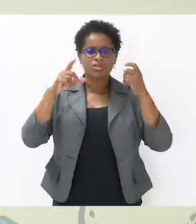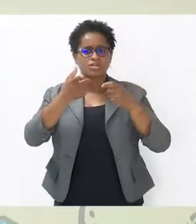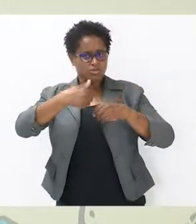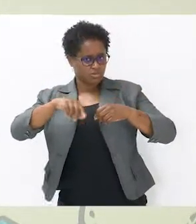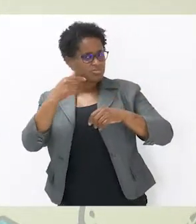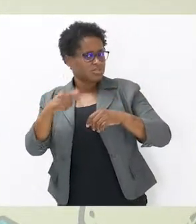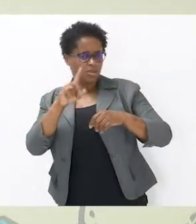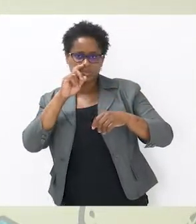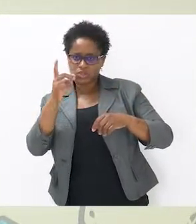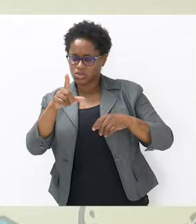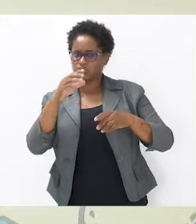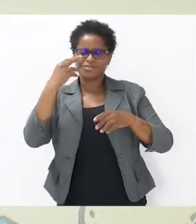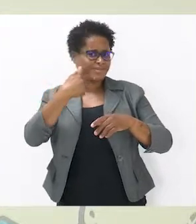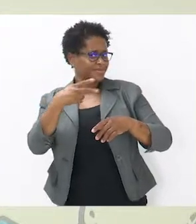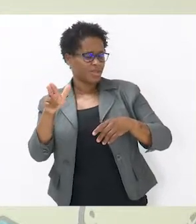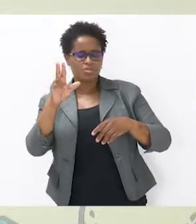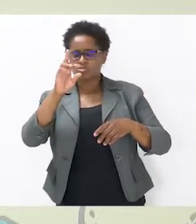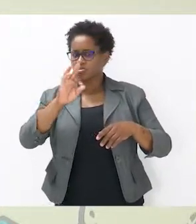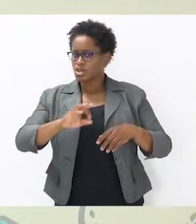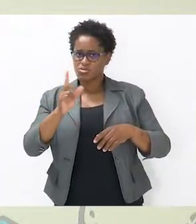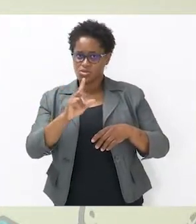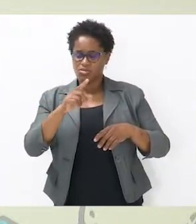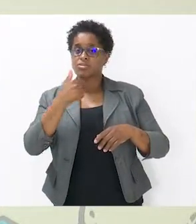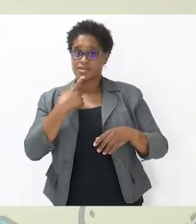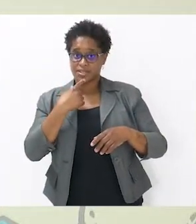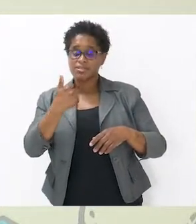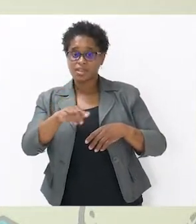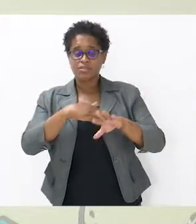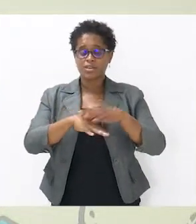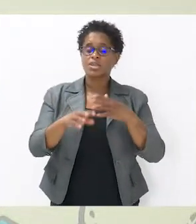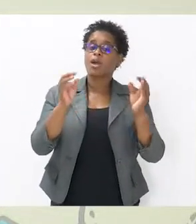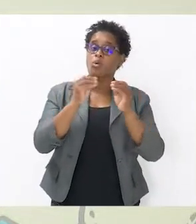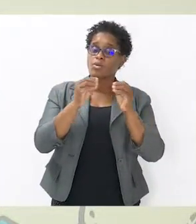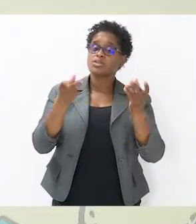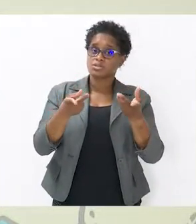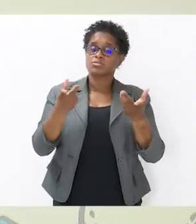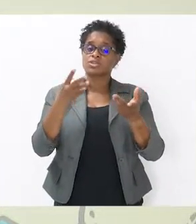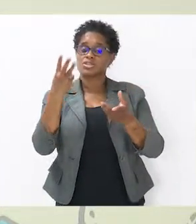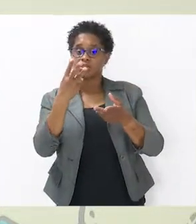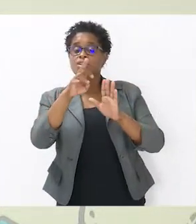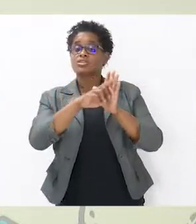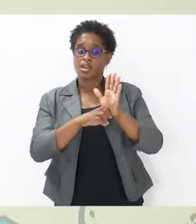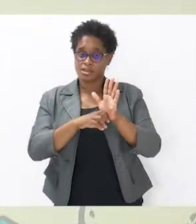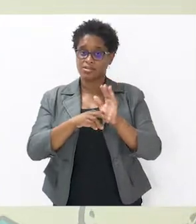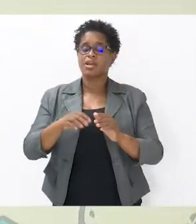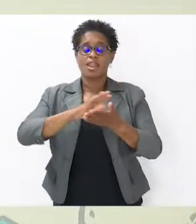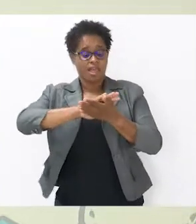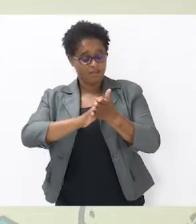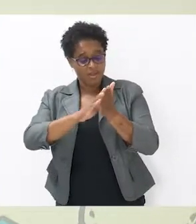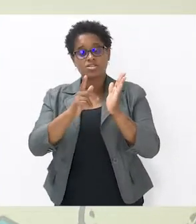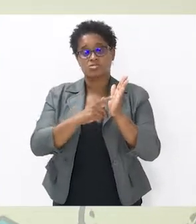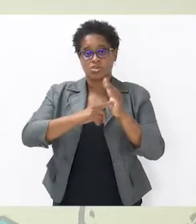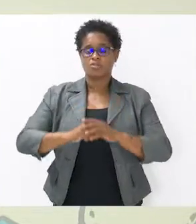nós não estamos protegidos a 100%, certo? Então temos de fazer a combinação dessas três regras. Lavagem